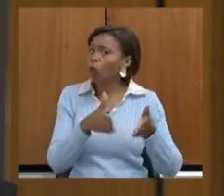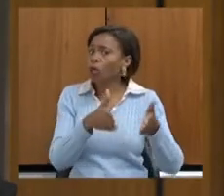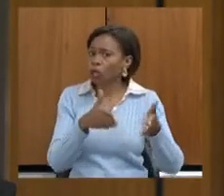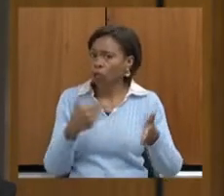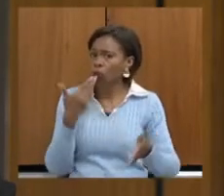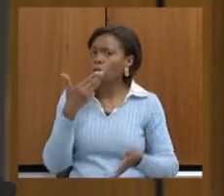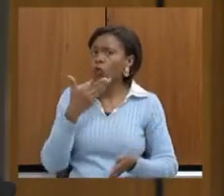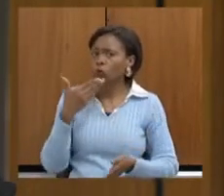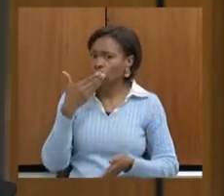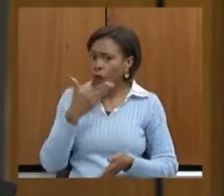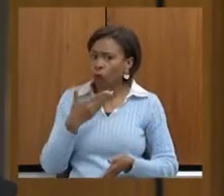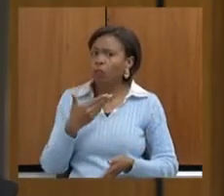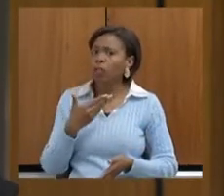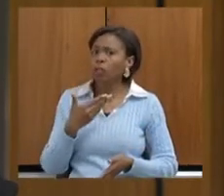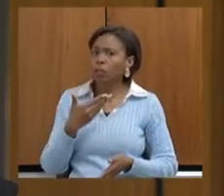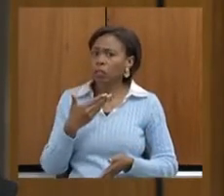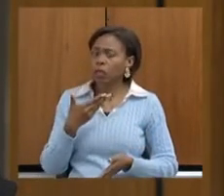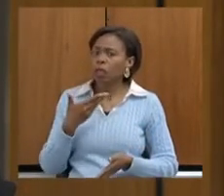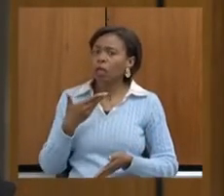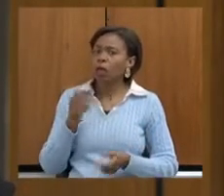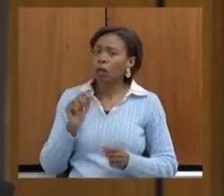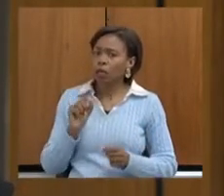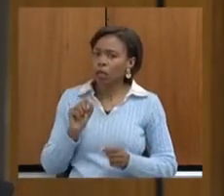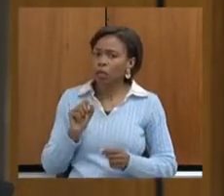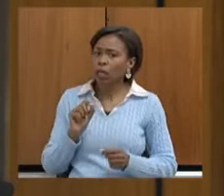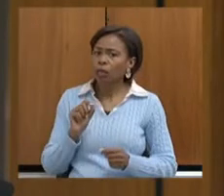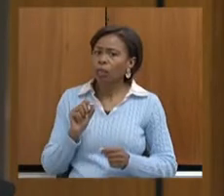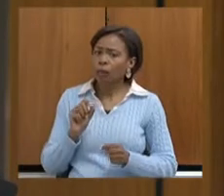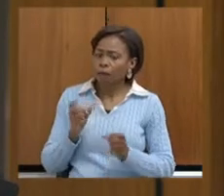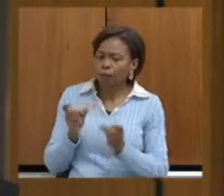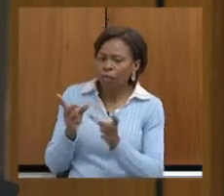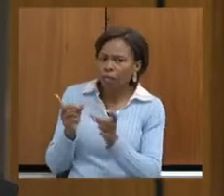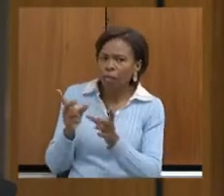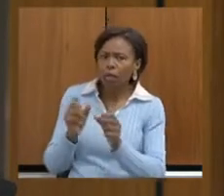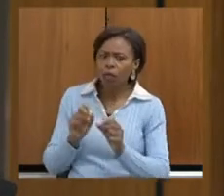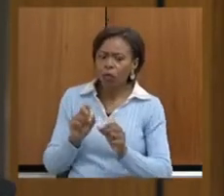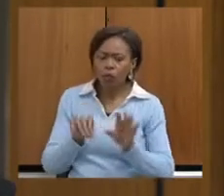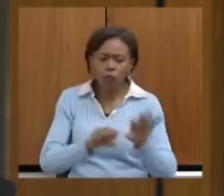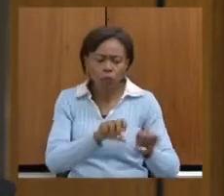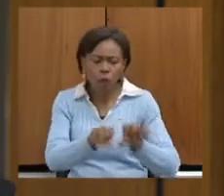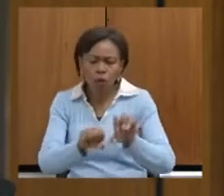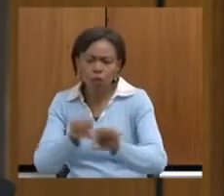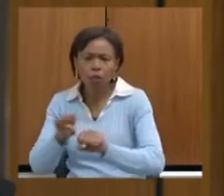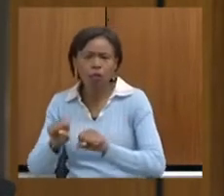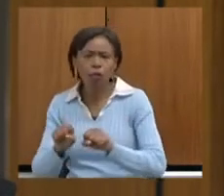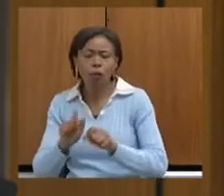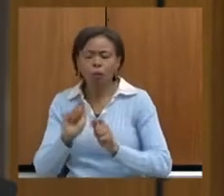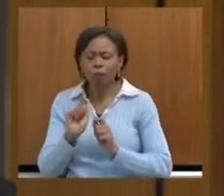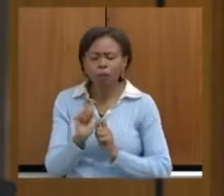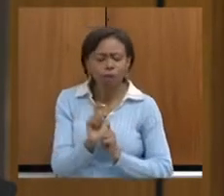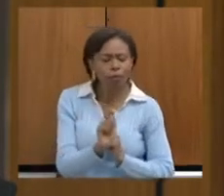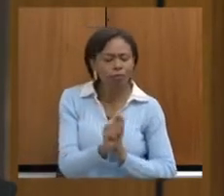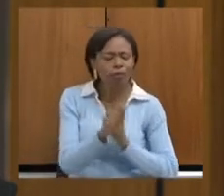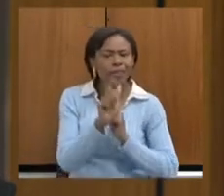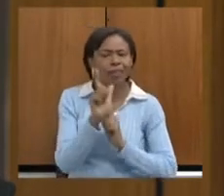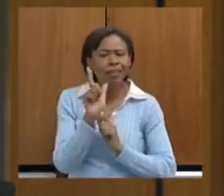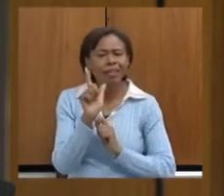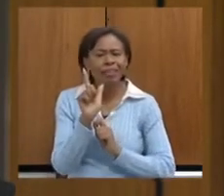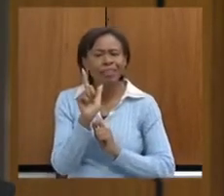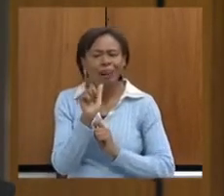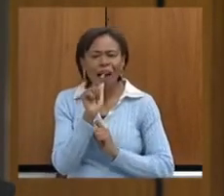plantando colhendo vendendo Pescando na beira do rio